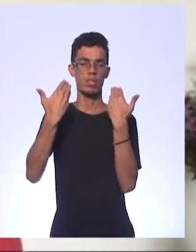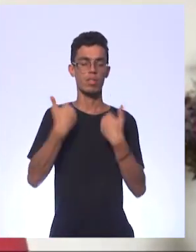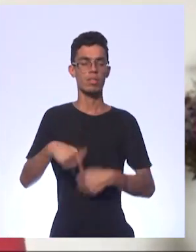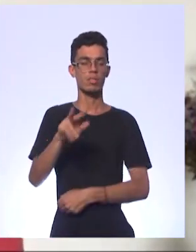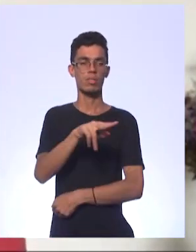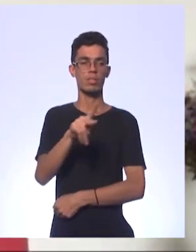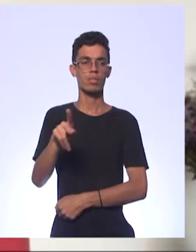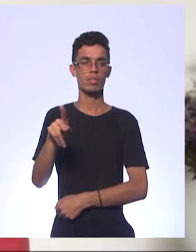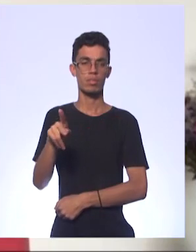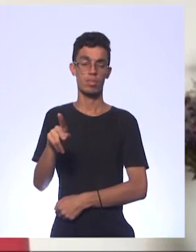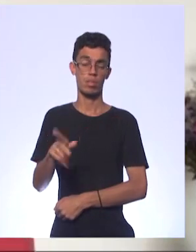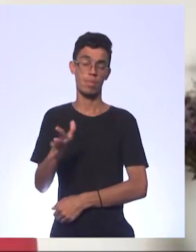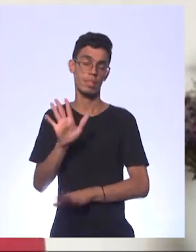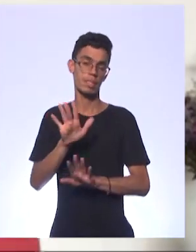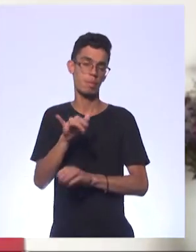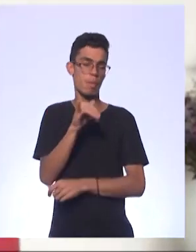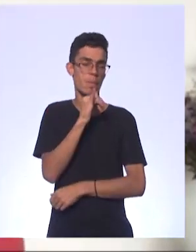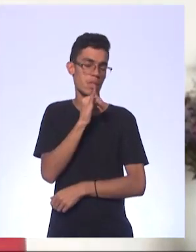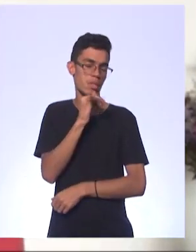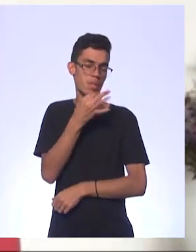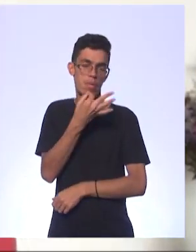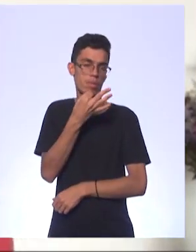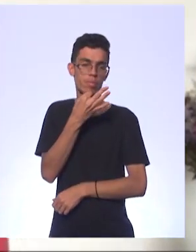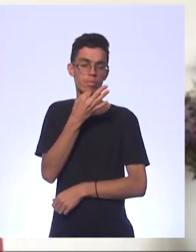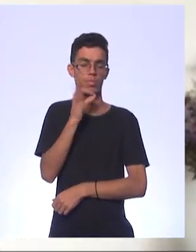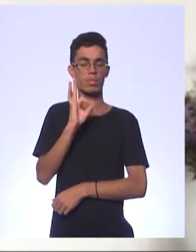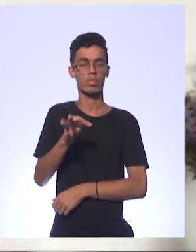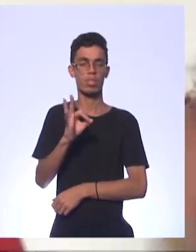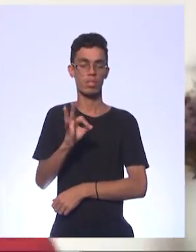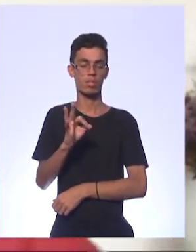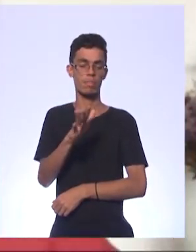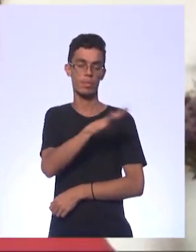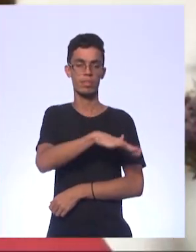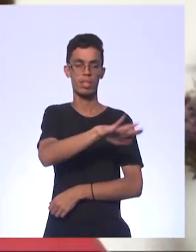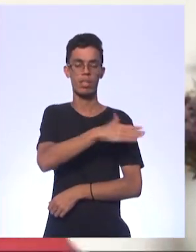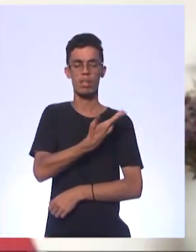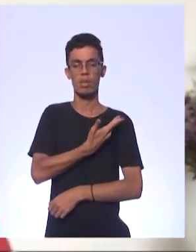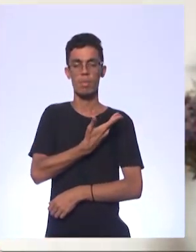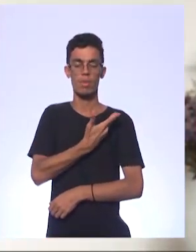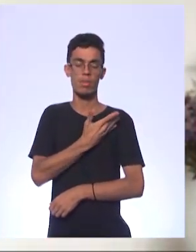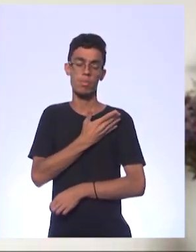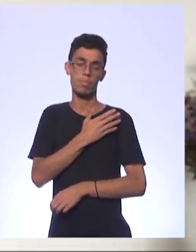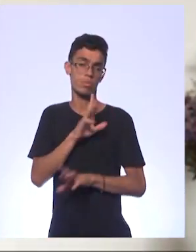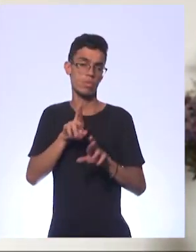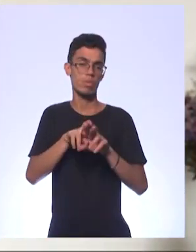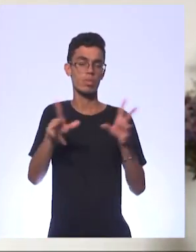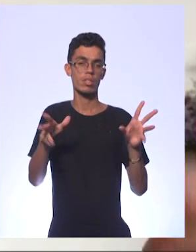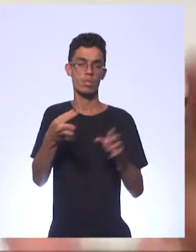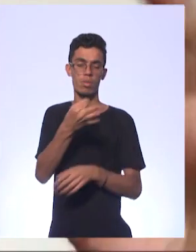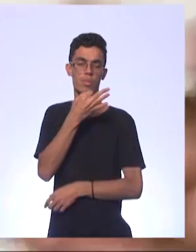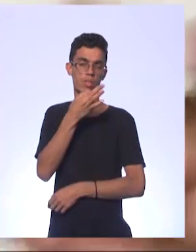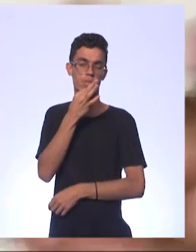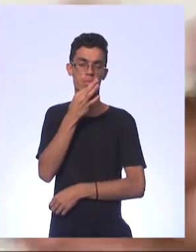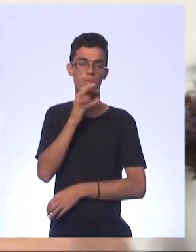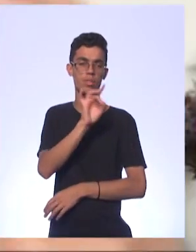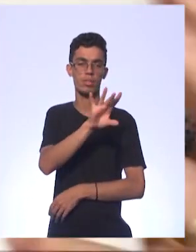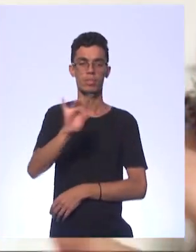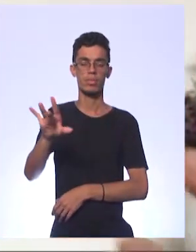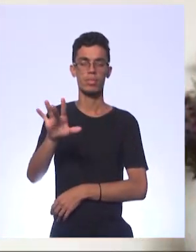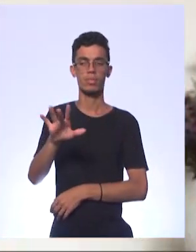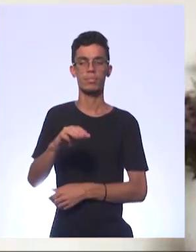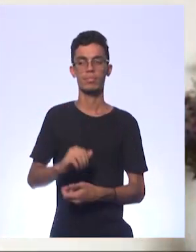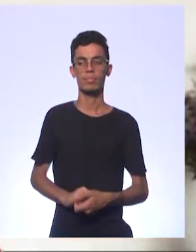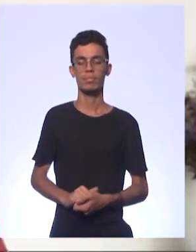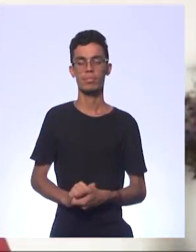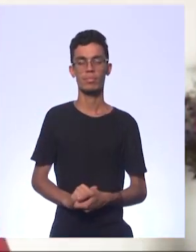professor, individualmente acho que está certo, que pode ser diferente do que o meu colega pensa que está certo, que pode ser diferente de outro. Então, se a